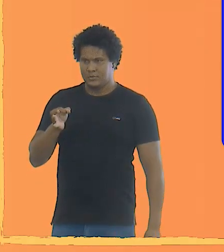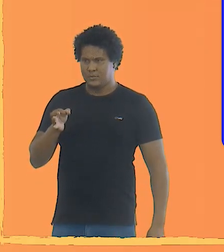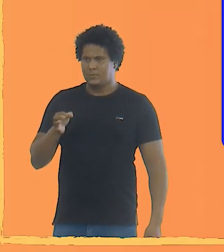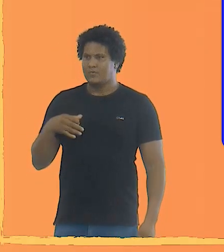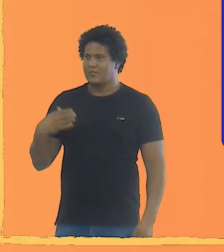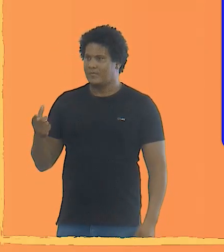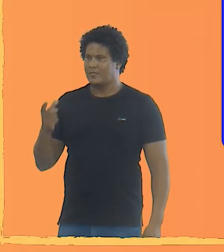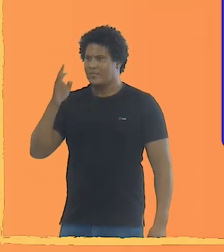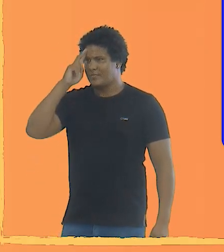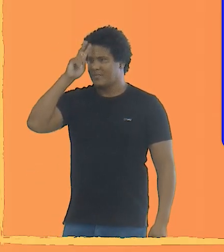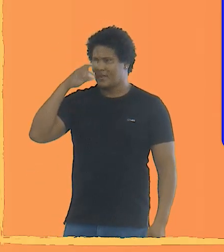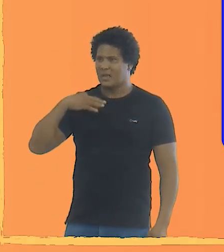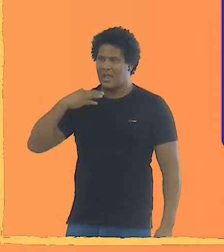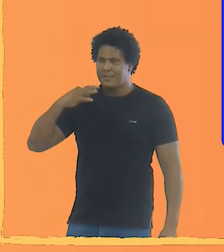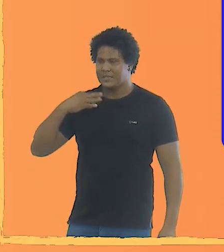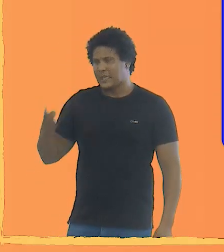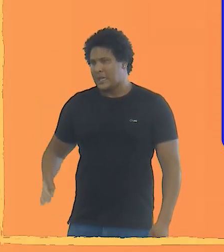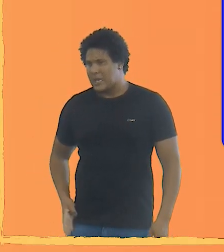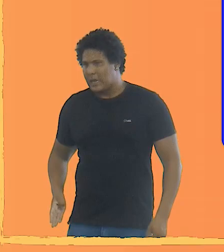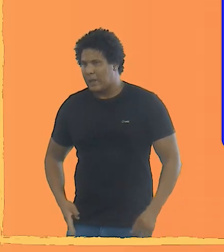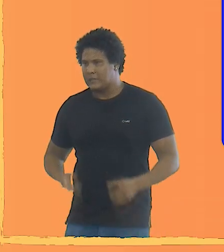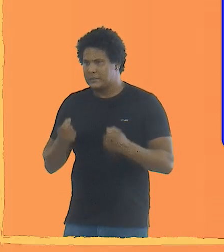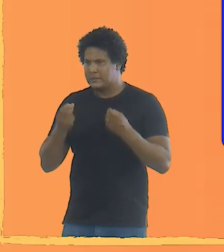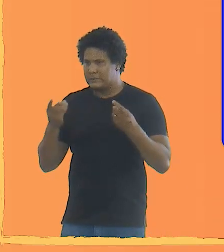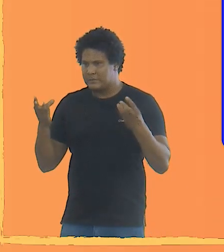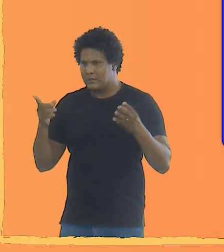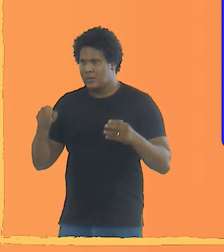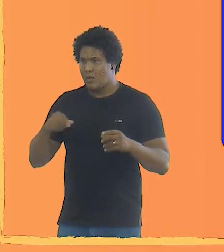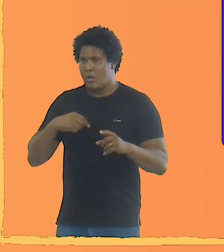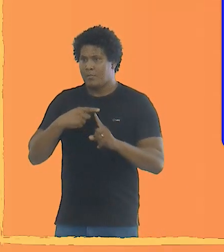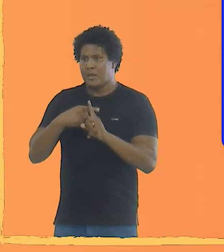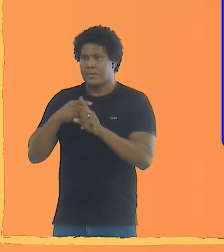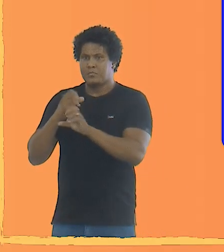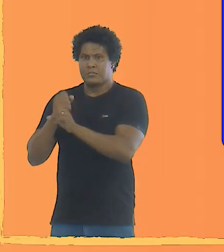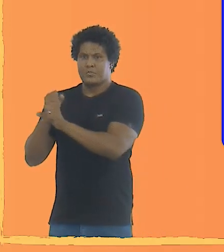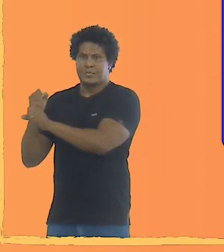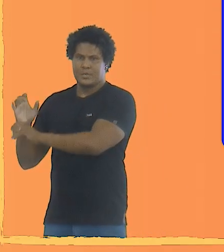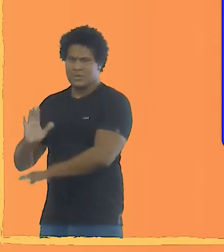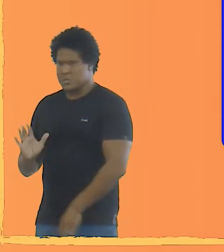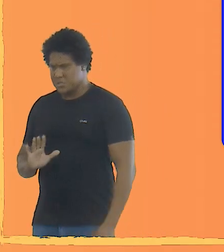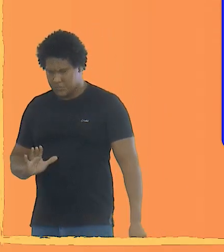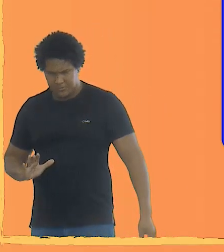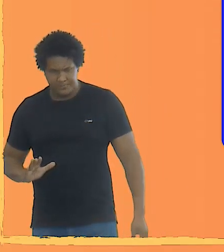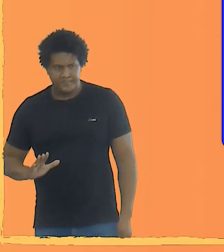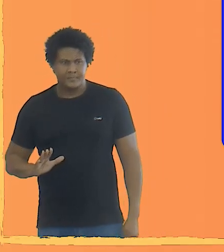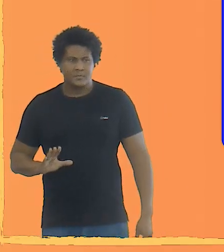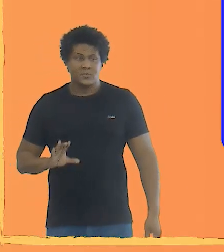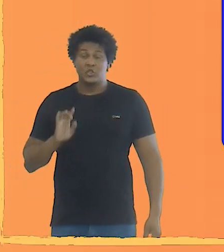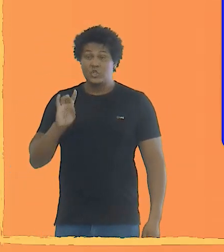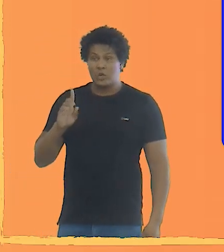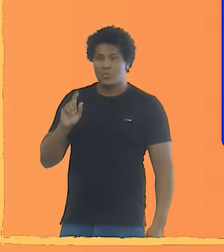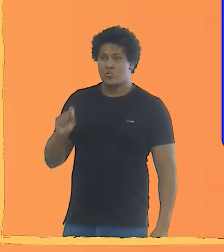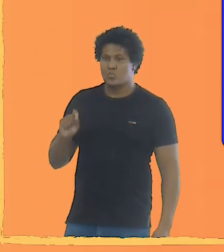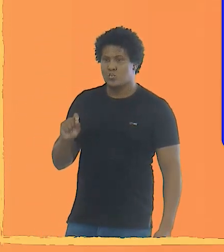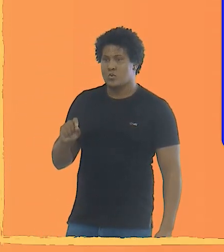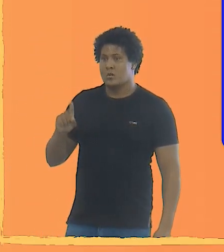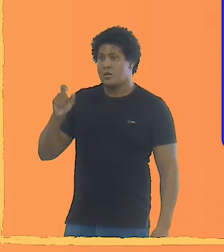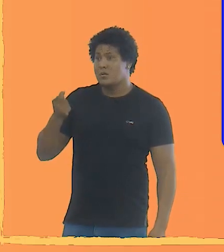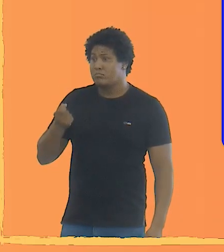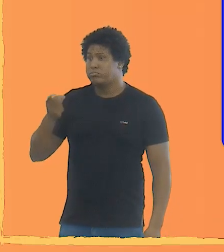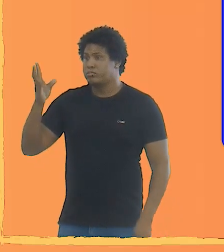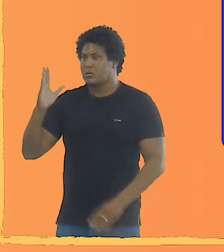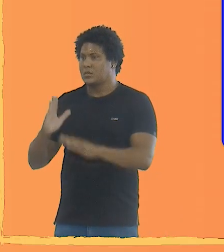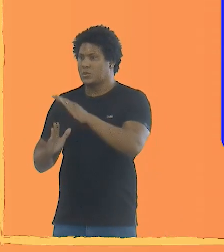da quantidade de camisas? A gente não vai somar os resultados dentro de cada item desse. A gente só vai somar os casos que